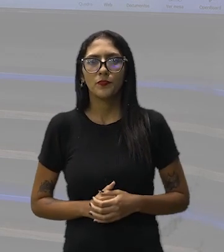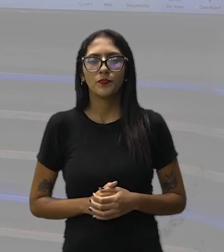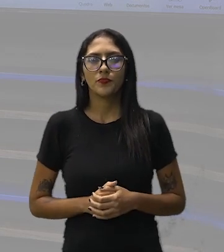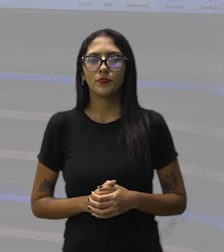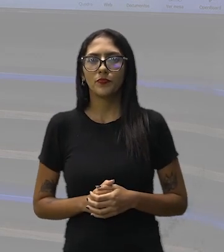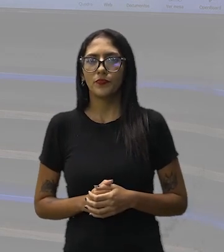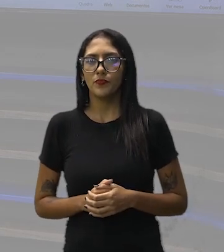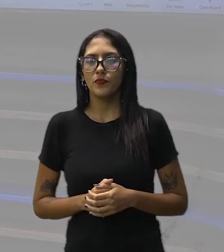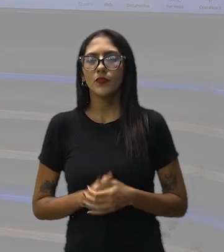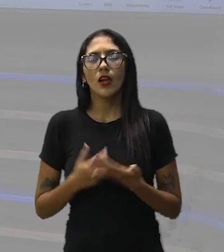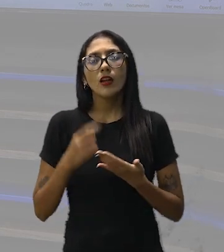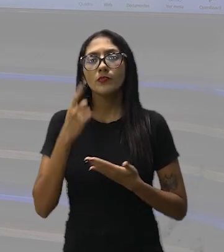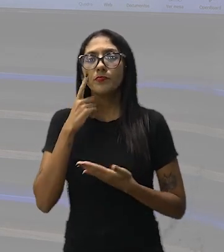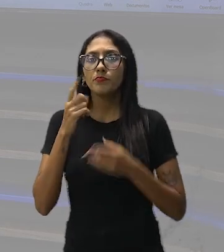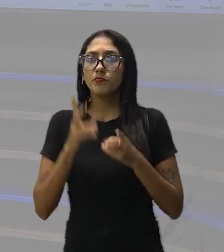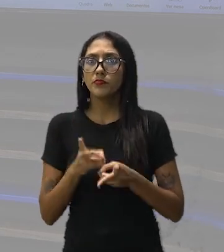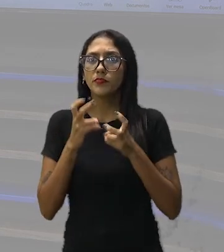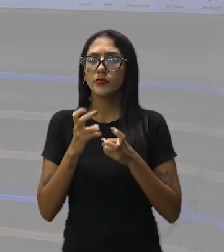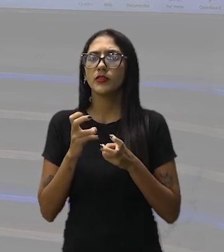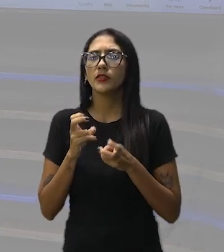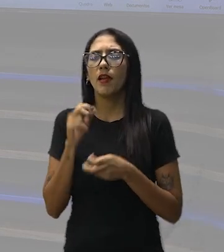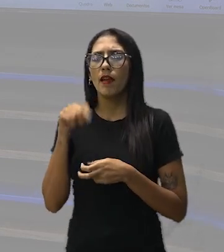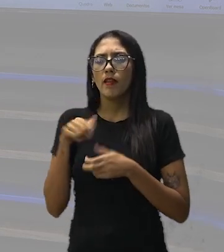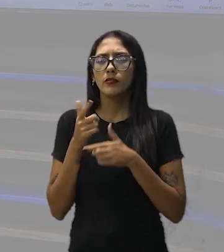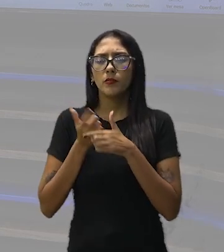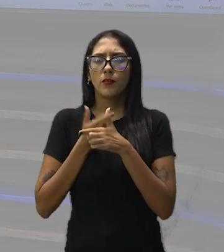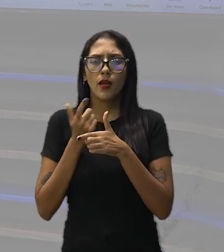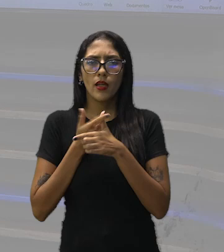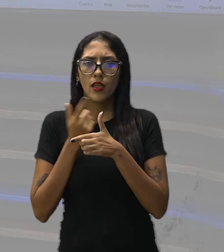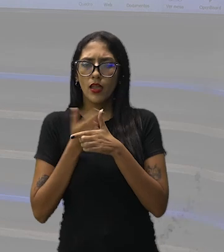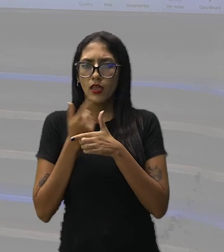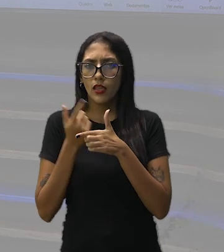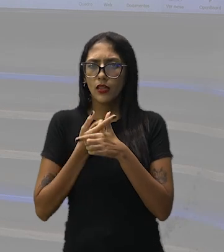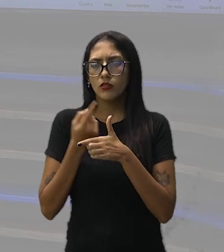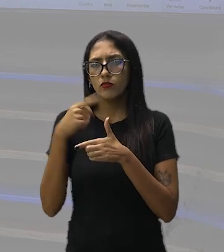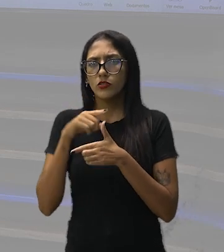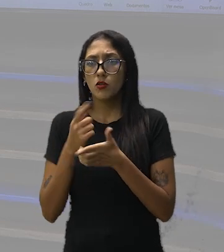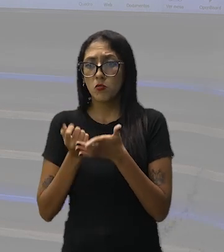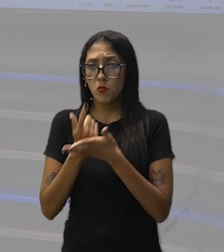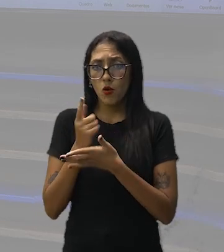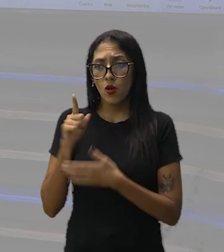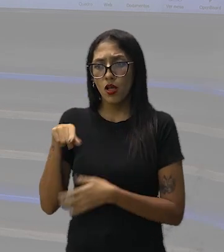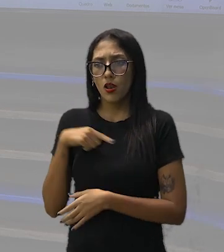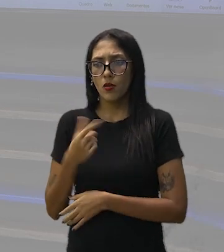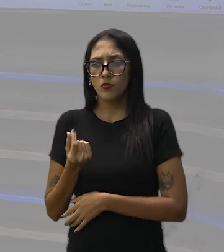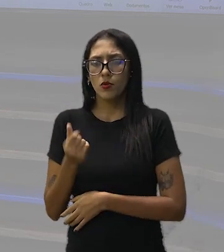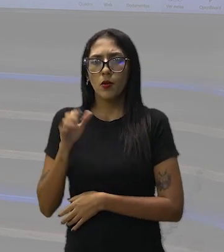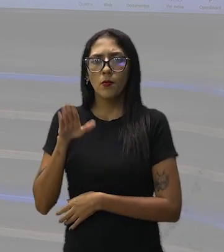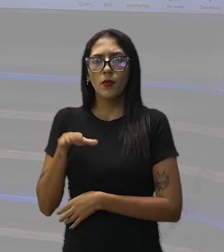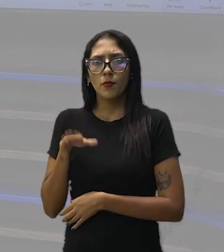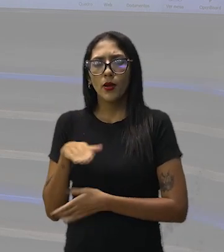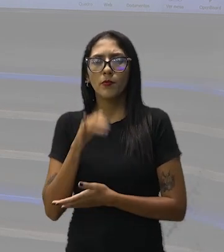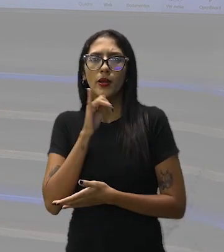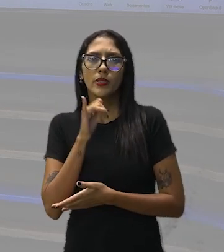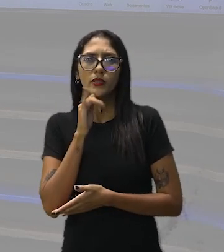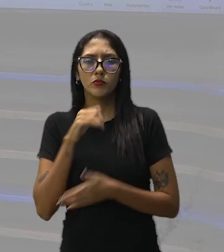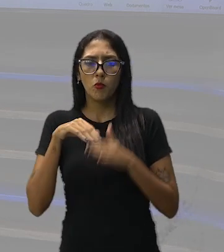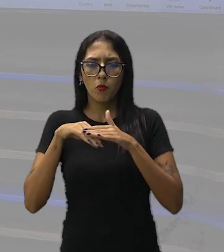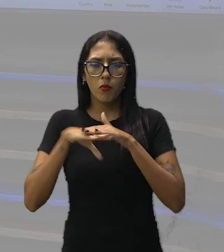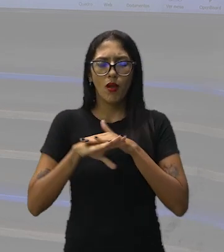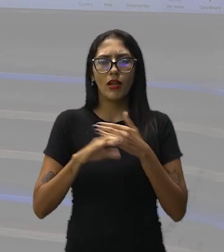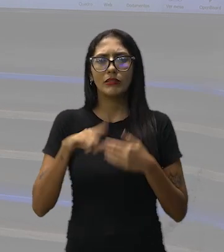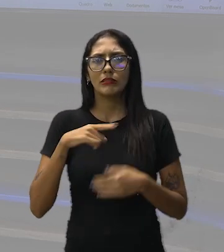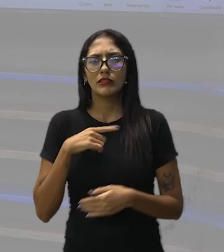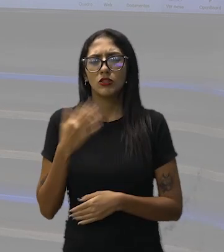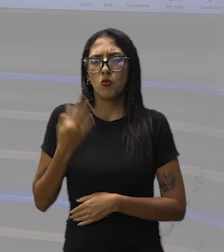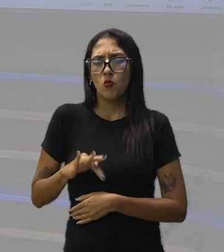que, de repente, esse tênis que você vai utilizar, que você comprou mais barato, ele vai te trazer dores nos pés, ele